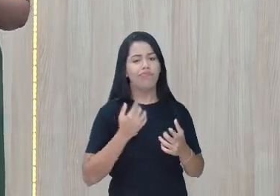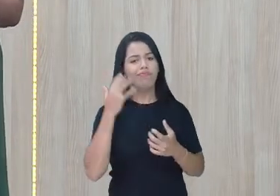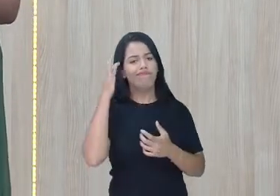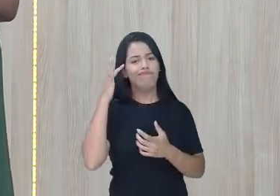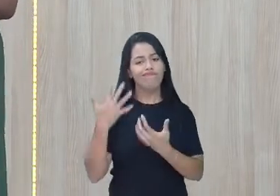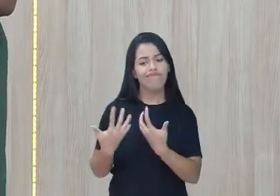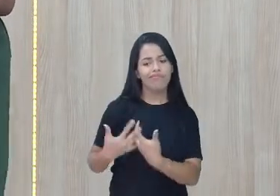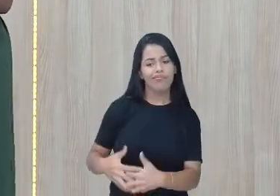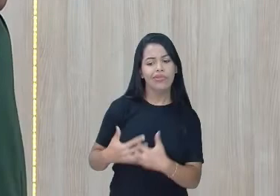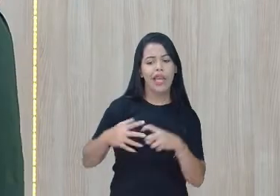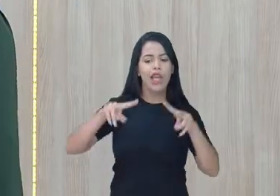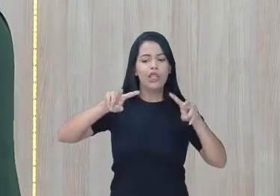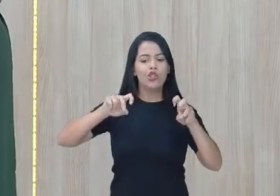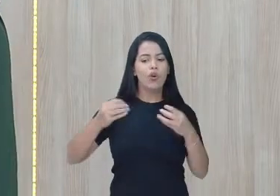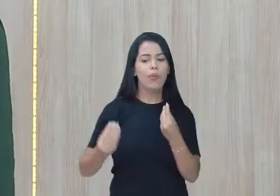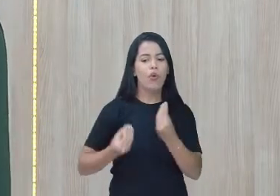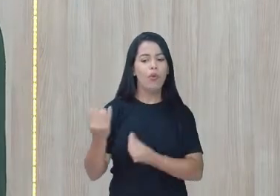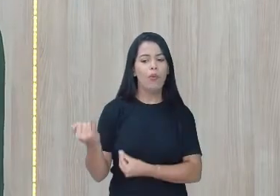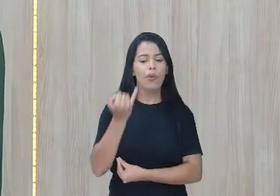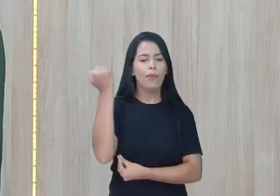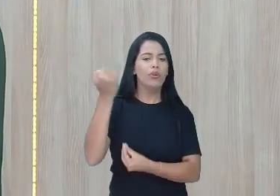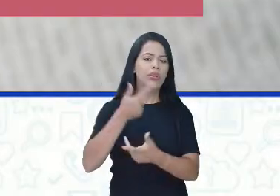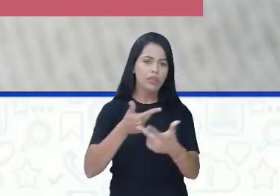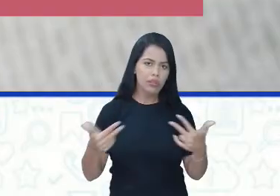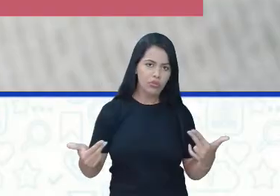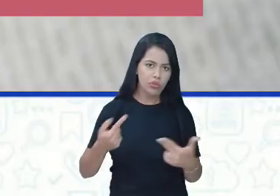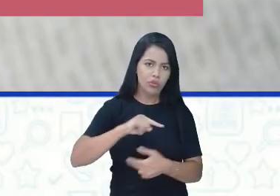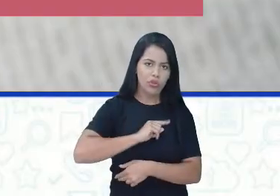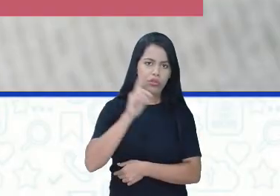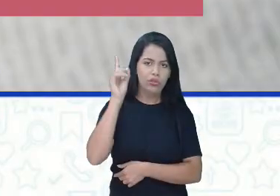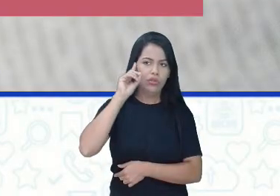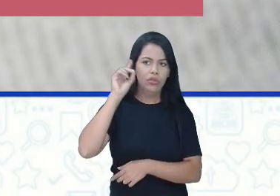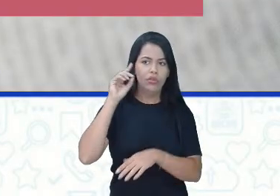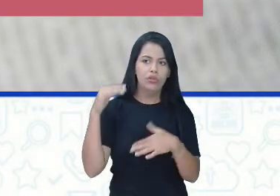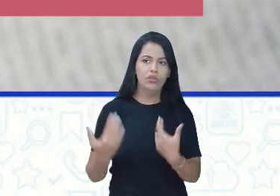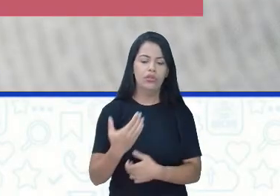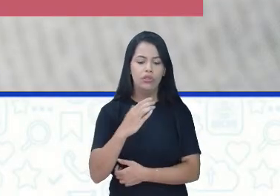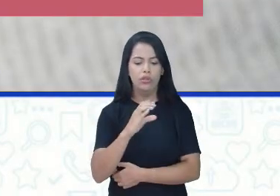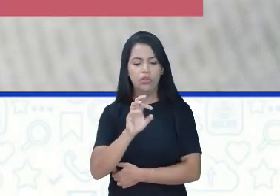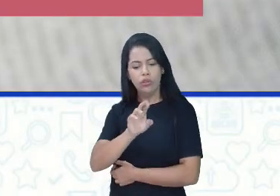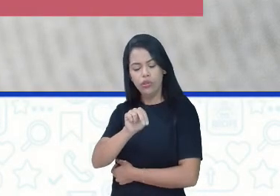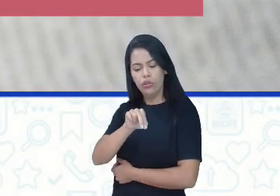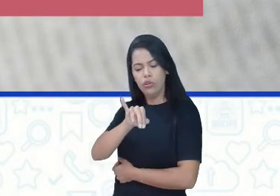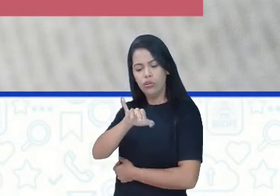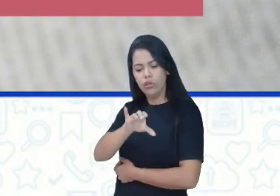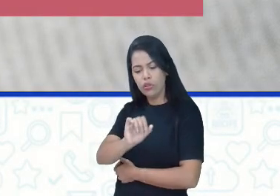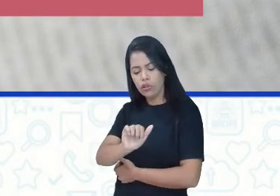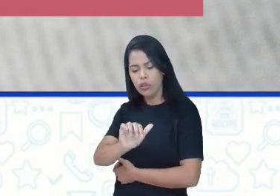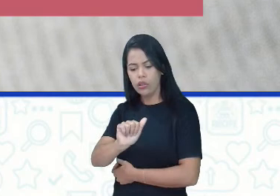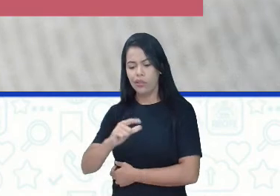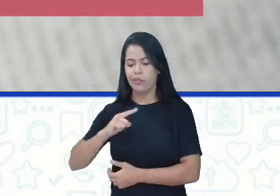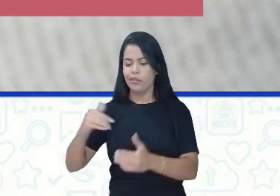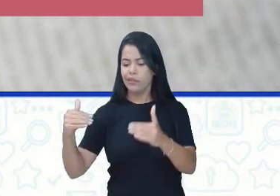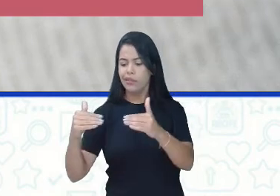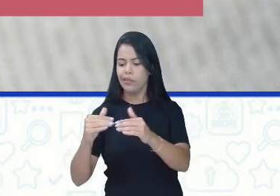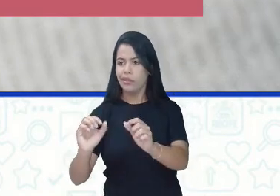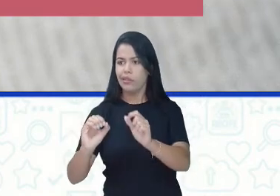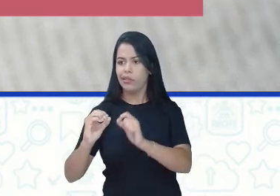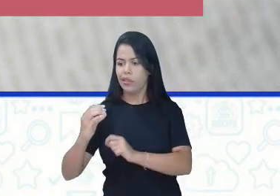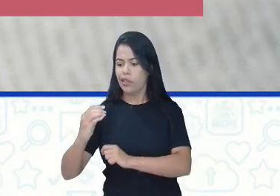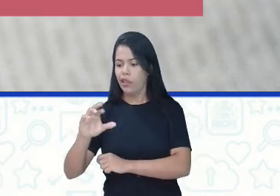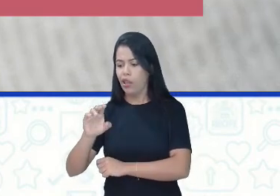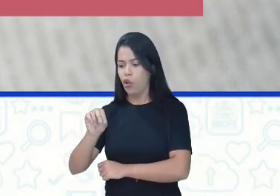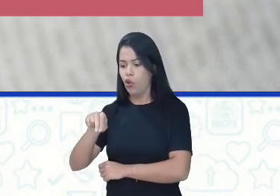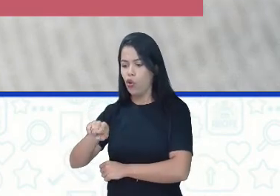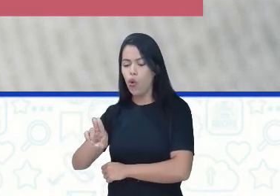coisas. A palavra crônica, em sua origem, está associada à palavra grega cronos, que significa tempo, que é